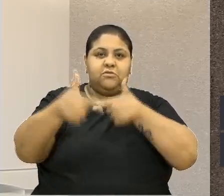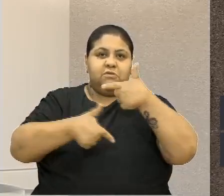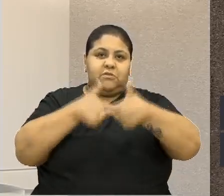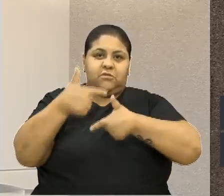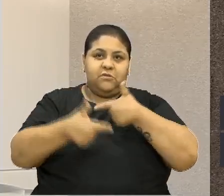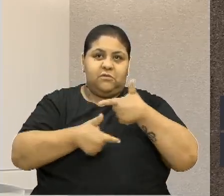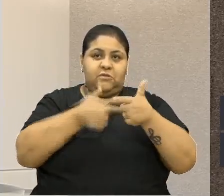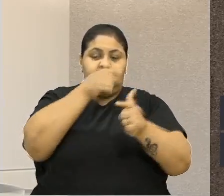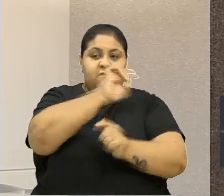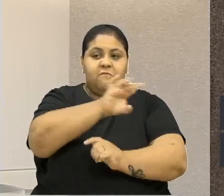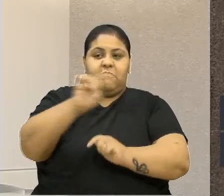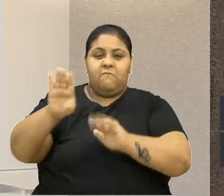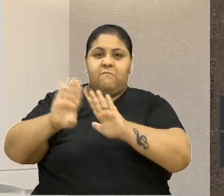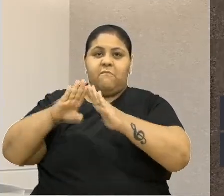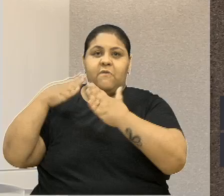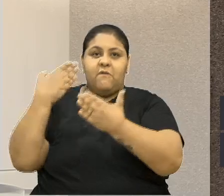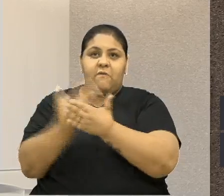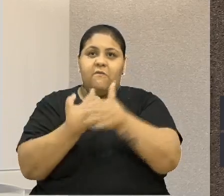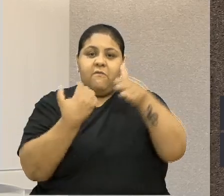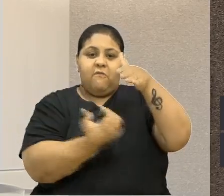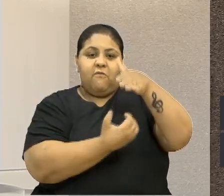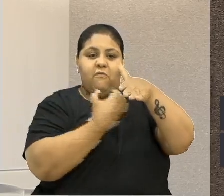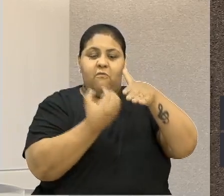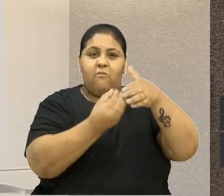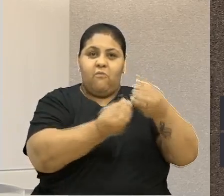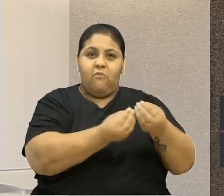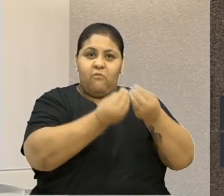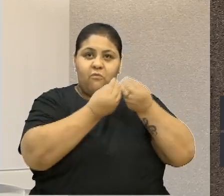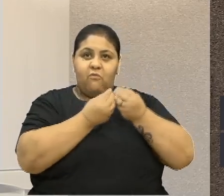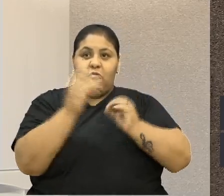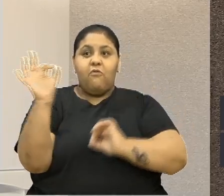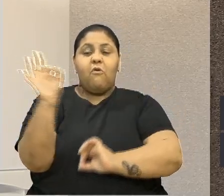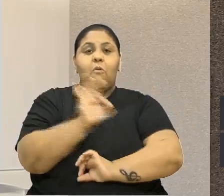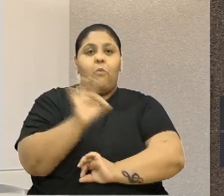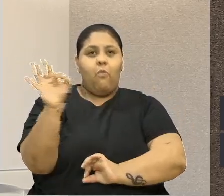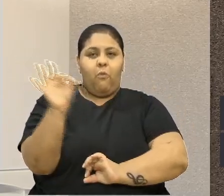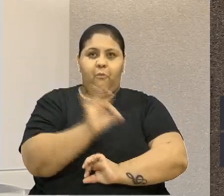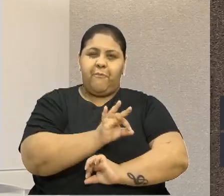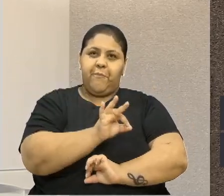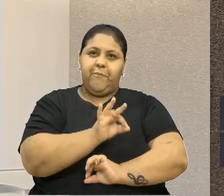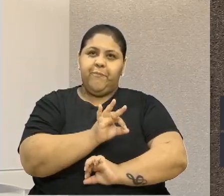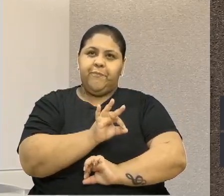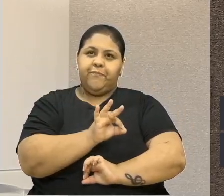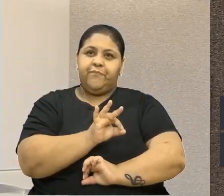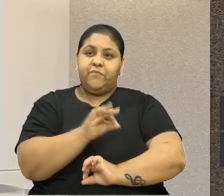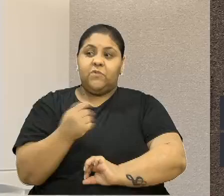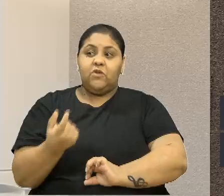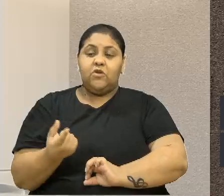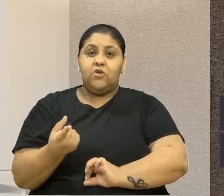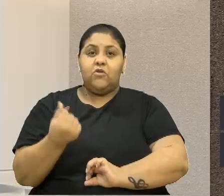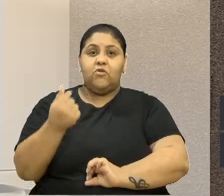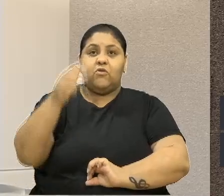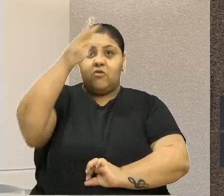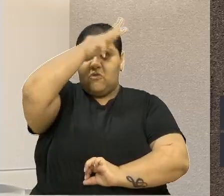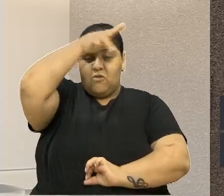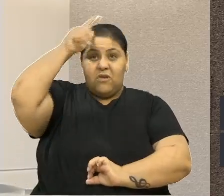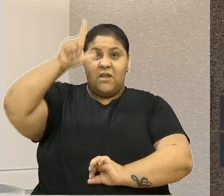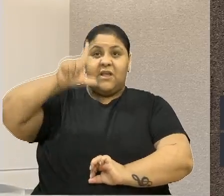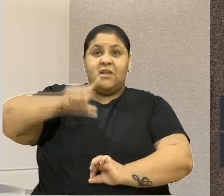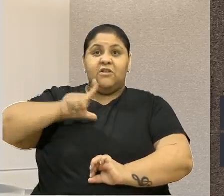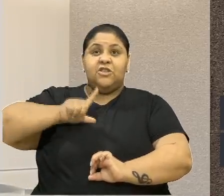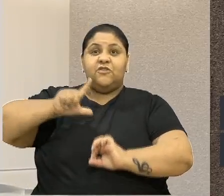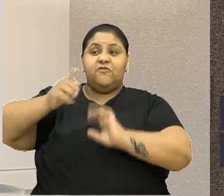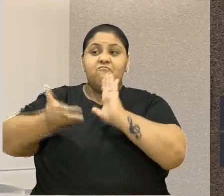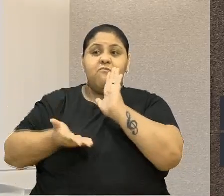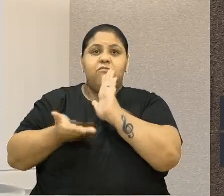em cada escola, e a empresa recebe percentual sobre o valor que o município tiver de